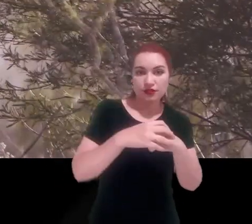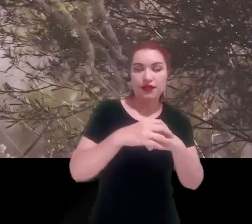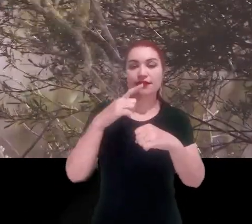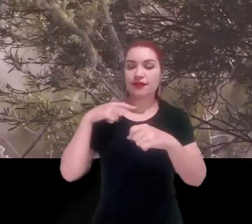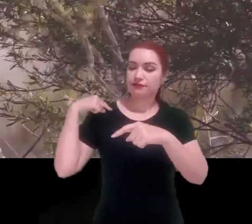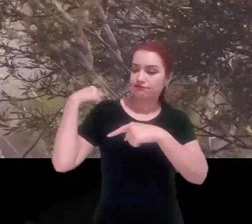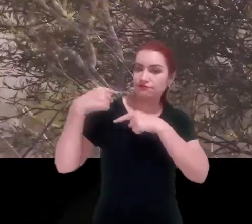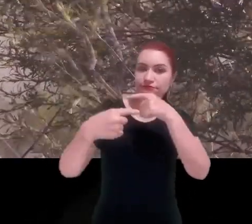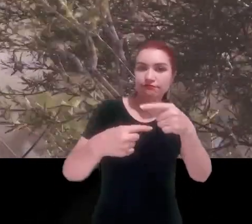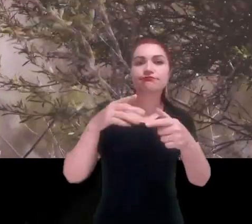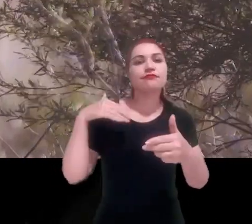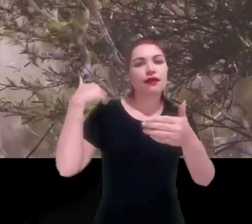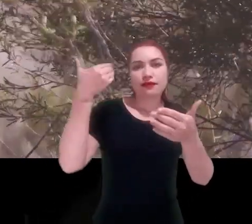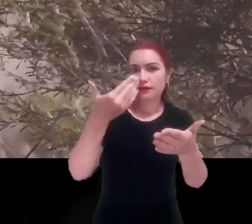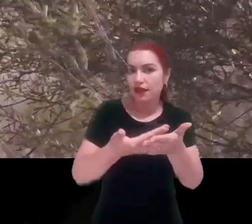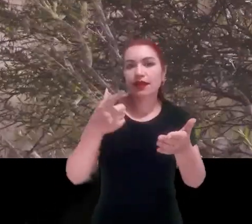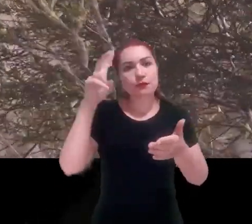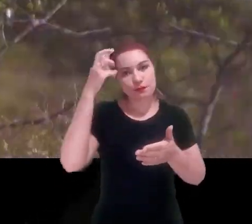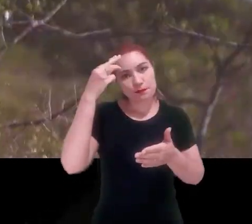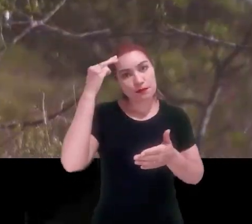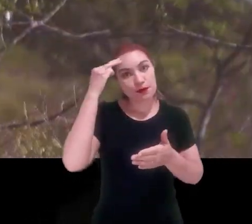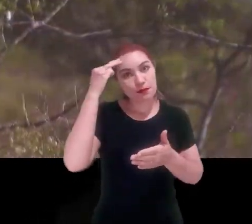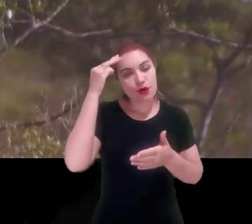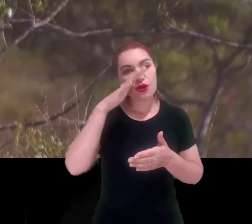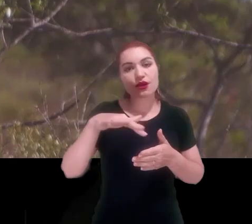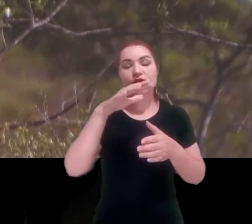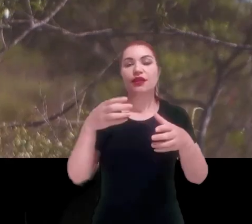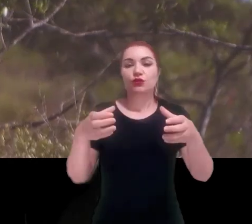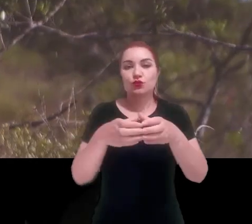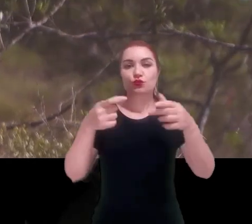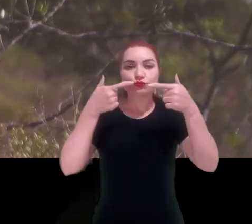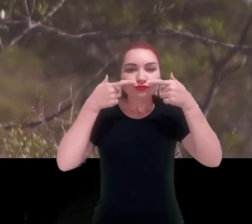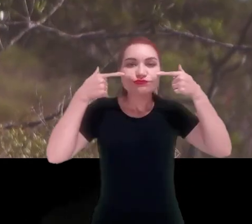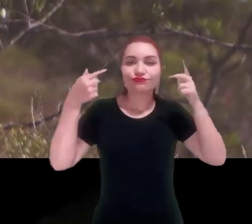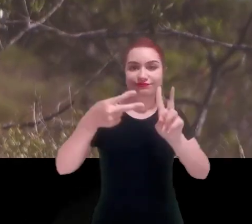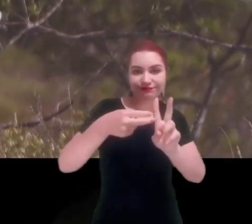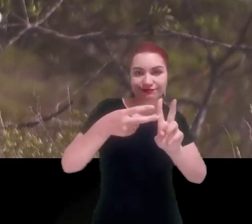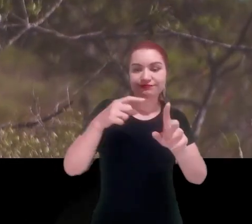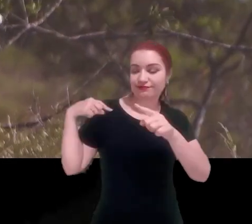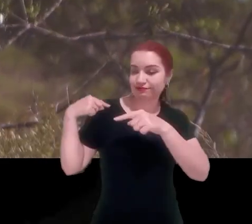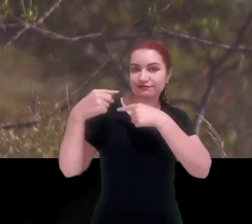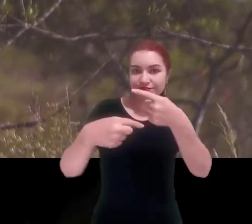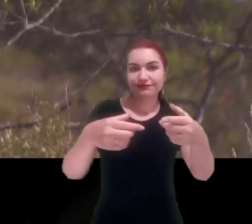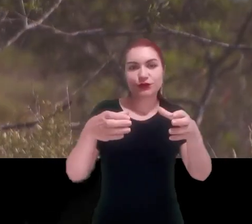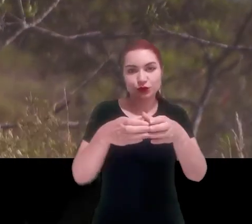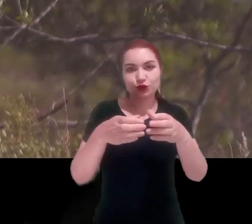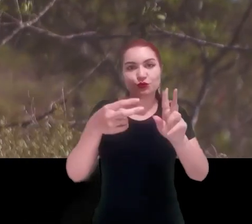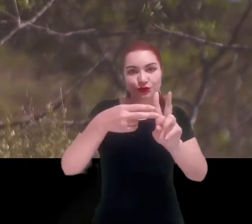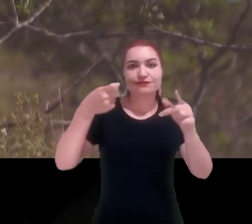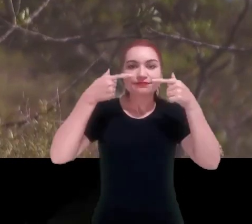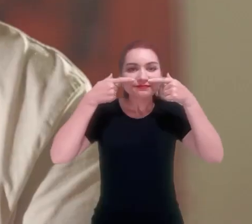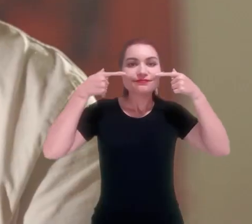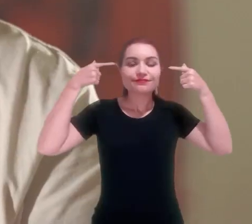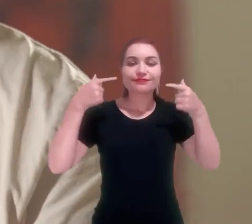esse legado, ele está imbricado na memória do povo Guarani, ele está imbricado na memória dos descendentes do povo Guarani e é